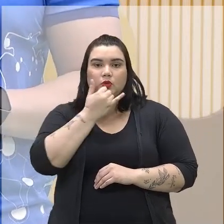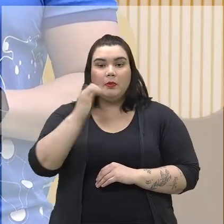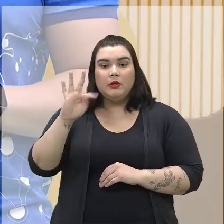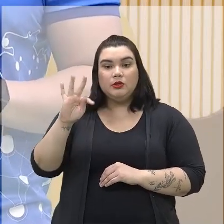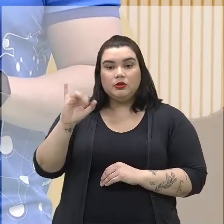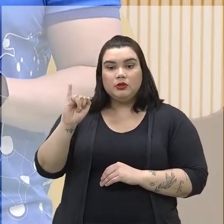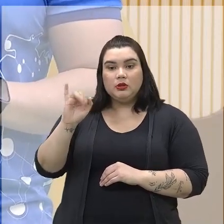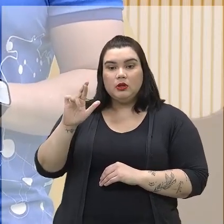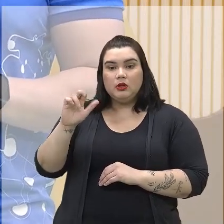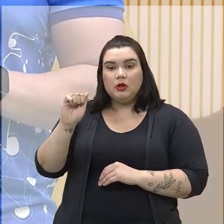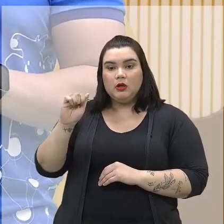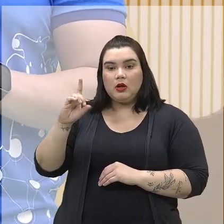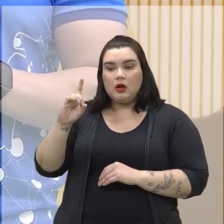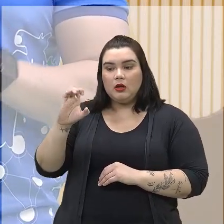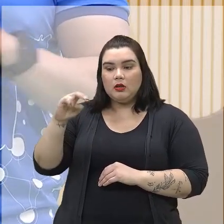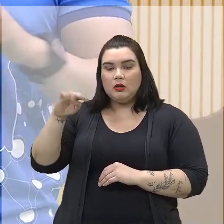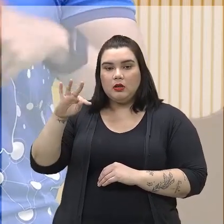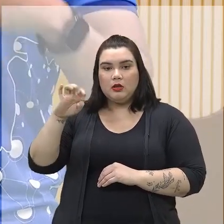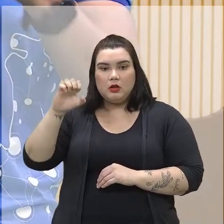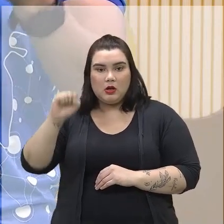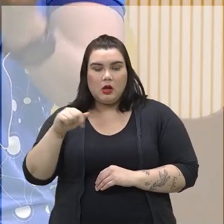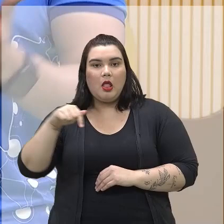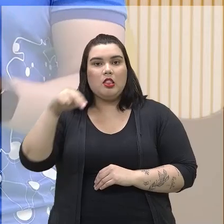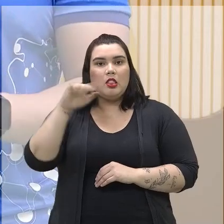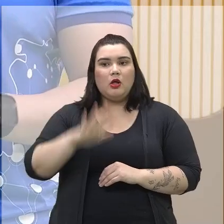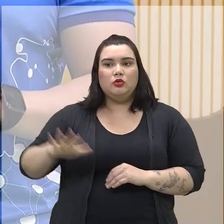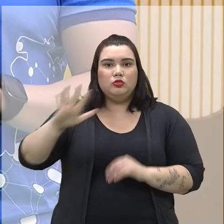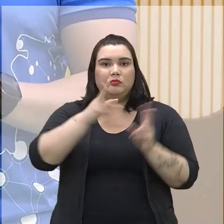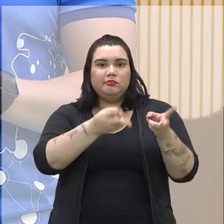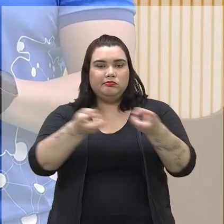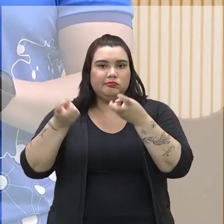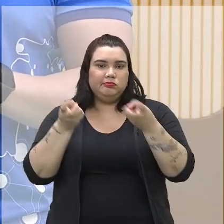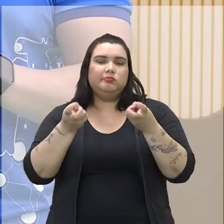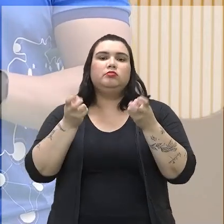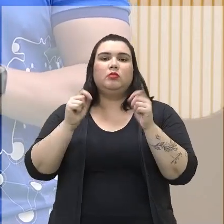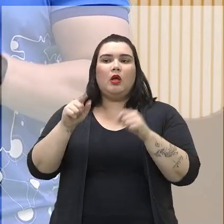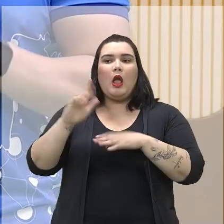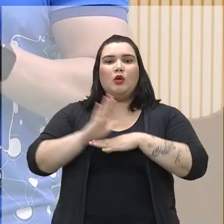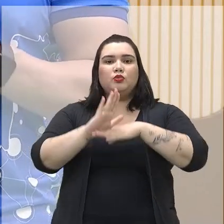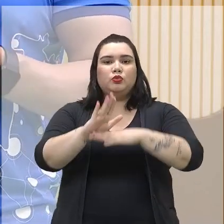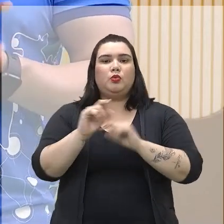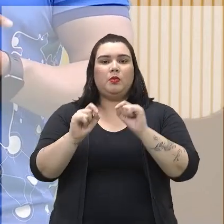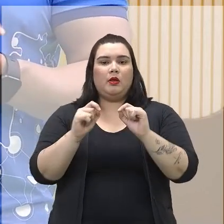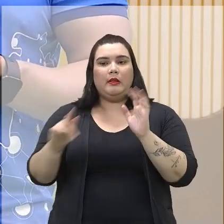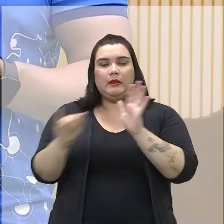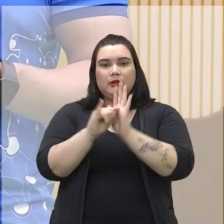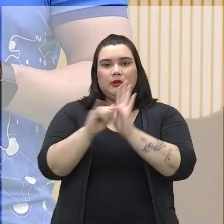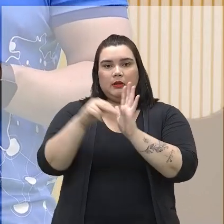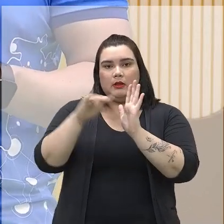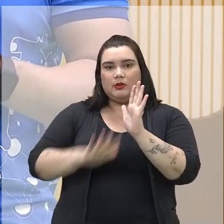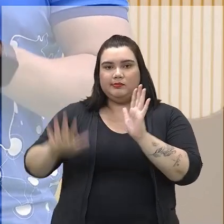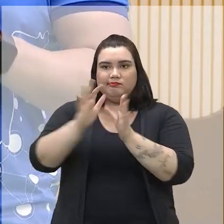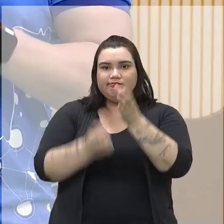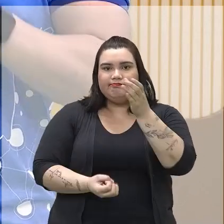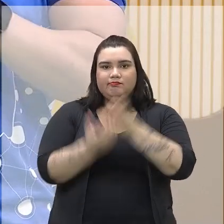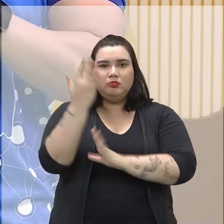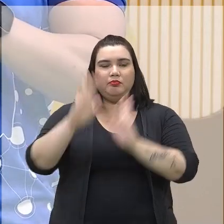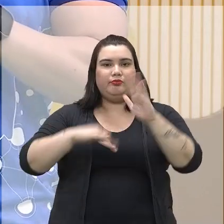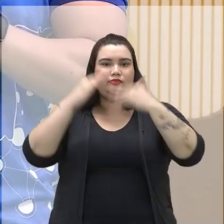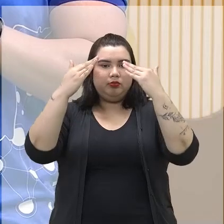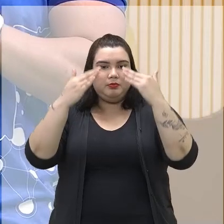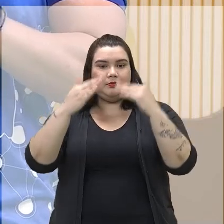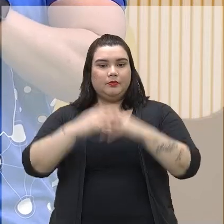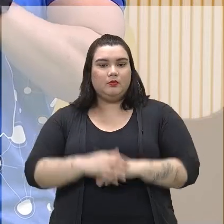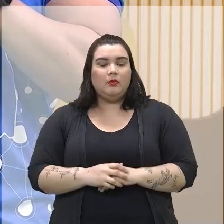tornando ali um herói nacional e, obviamente, ajudou no processo de construção da nossa identidade nacional. A gente